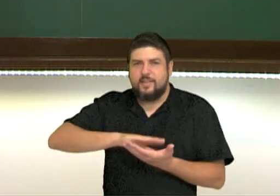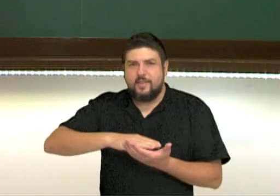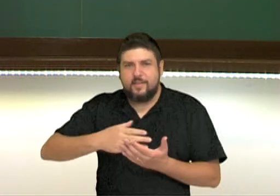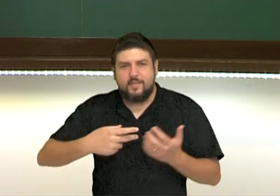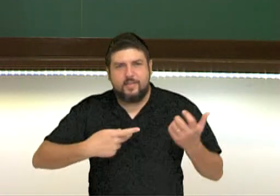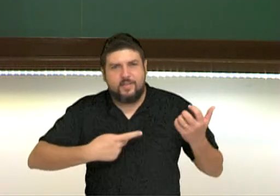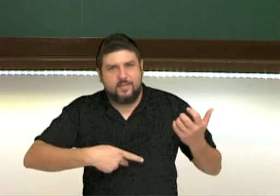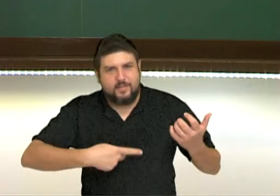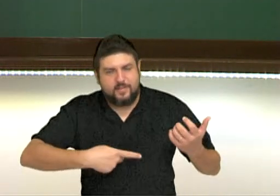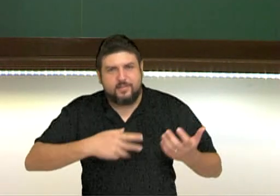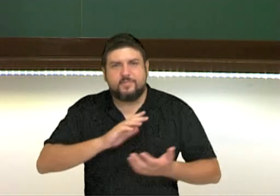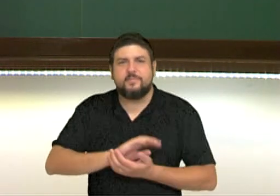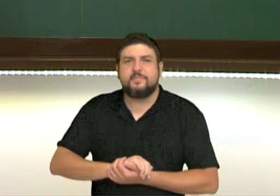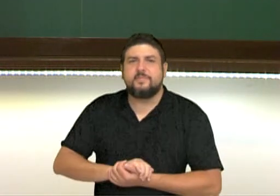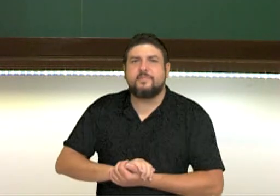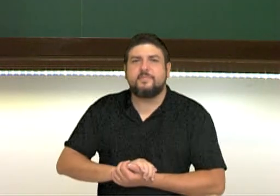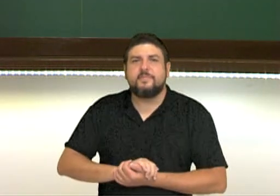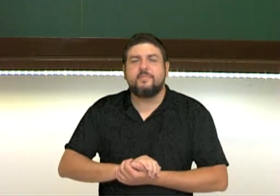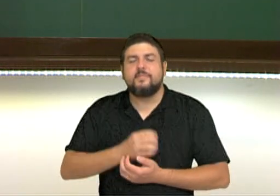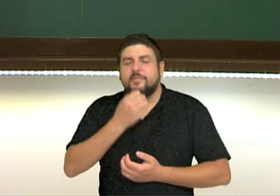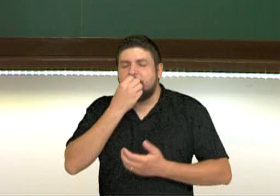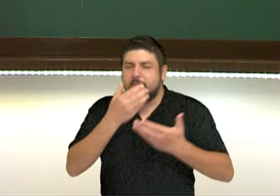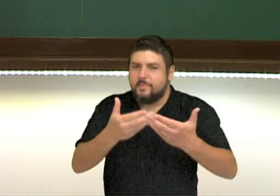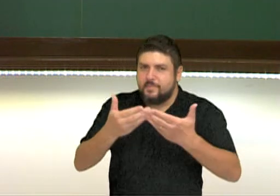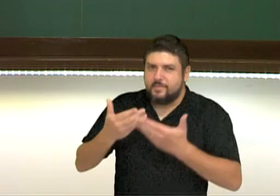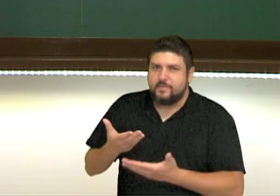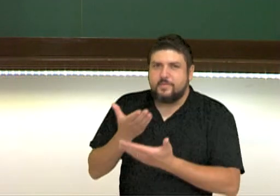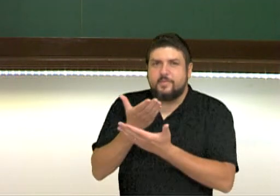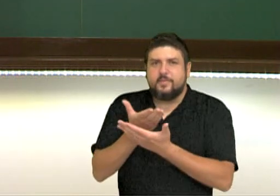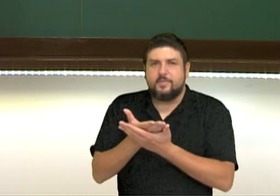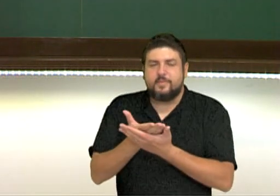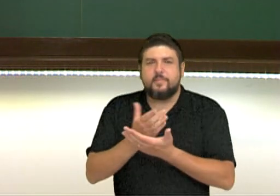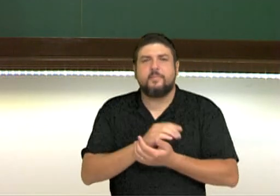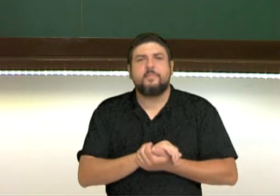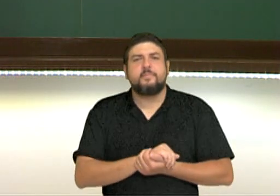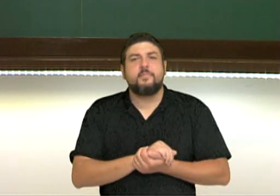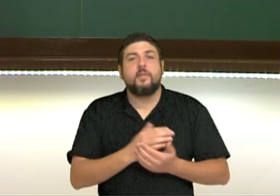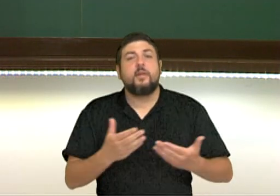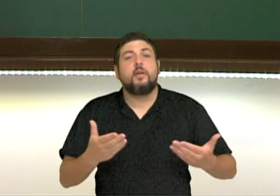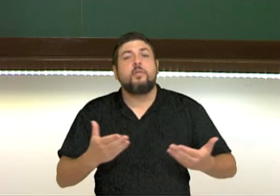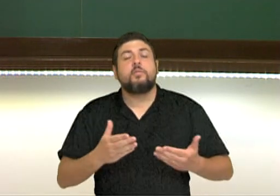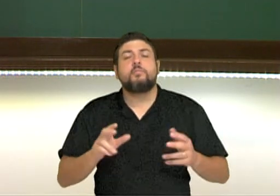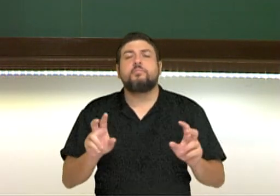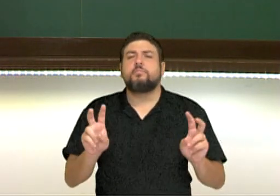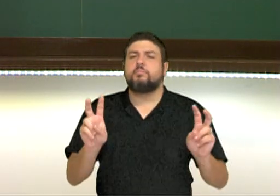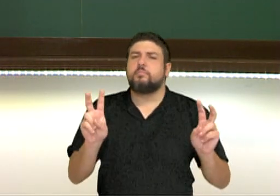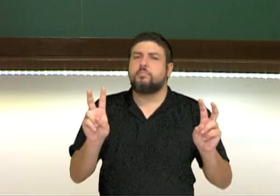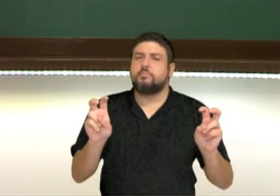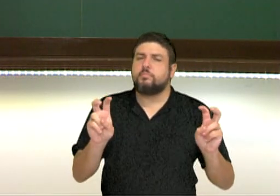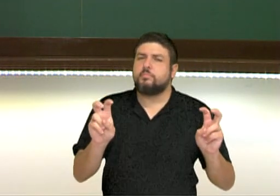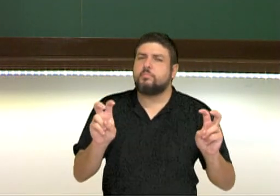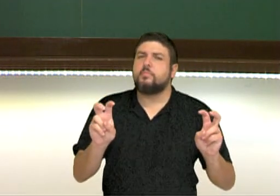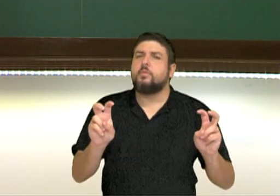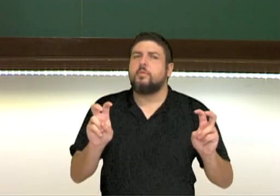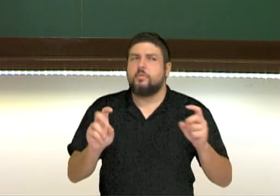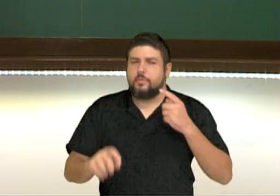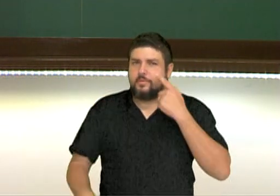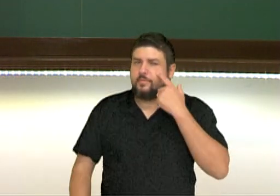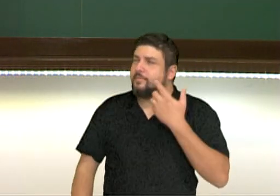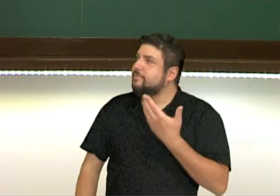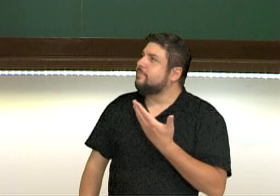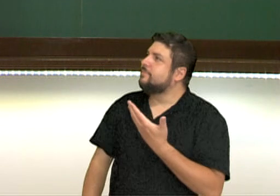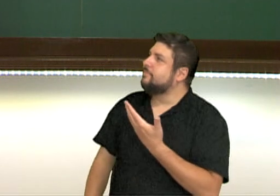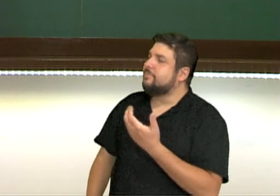o Paulo. Sejam bem-vindos a esta aula, na qual nós falaremos sobre o sistema